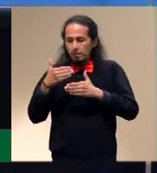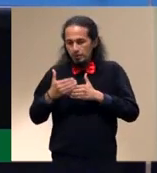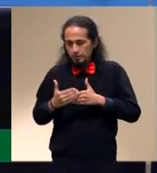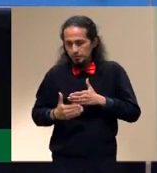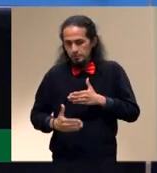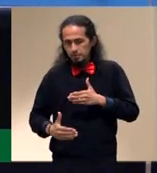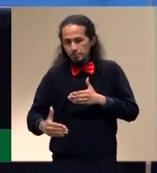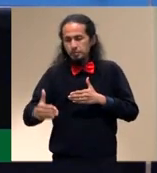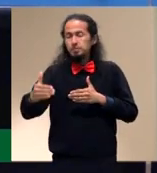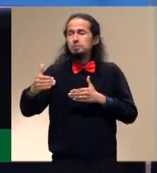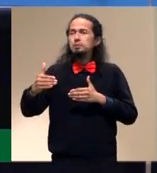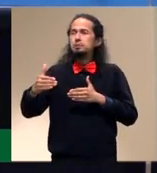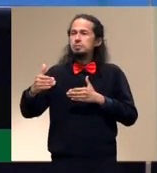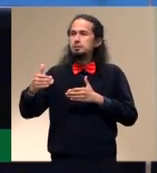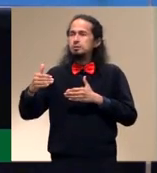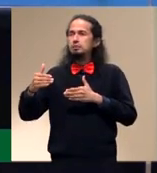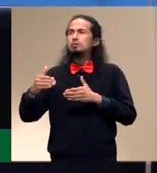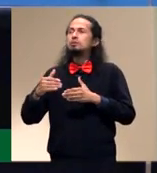em relação